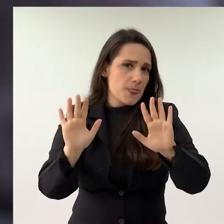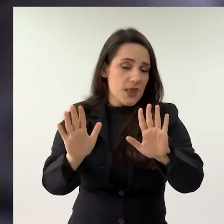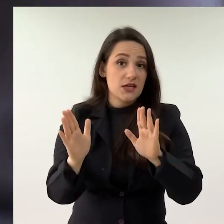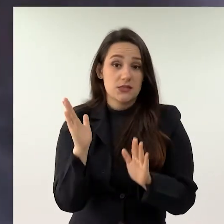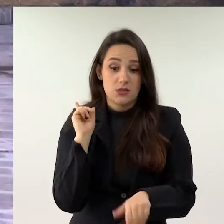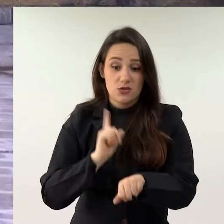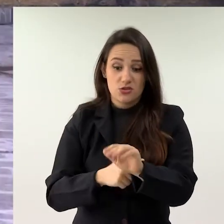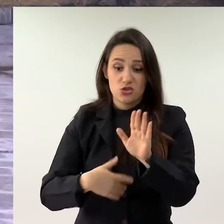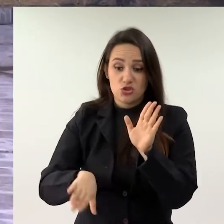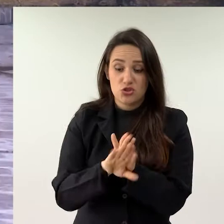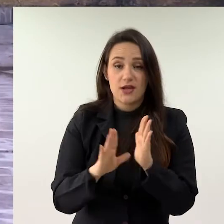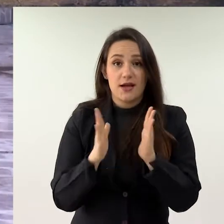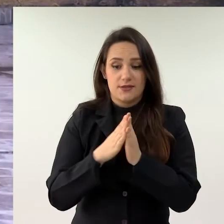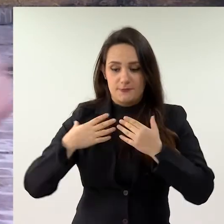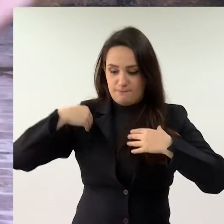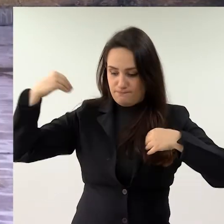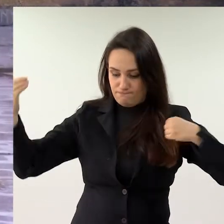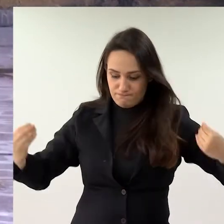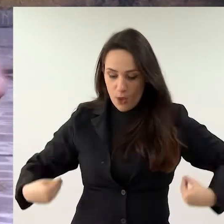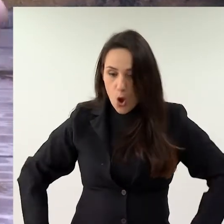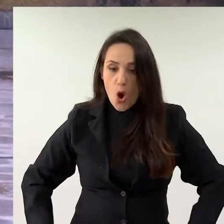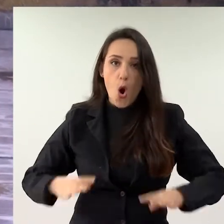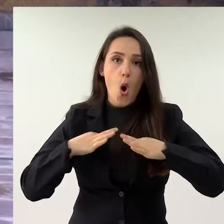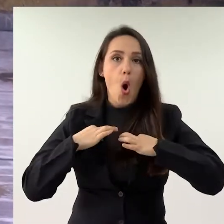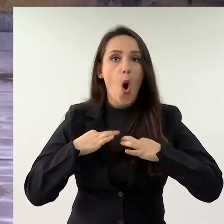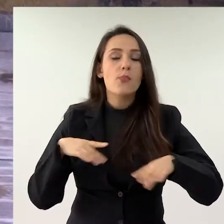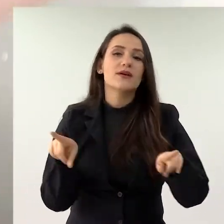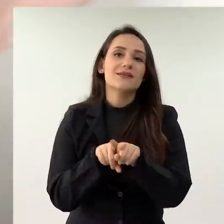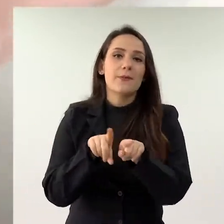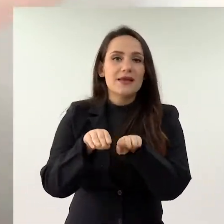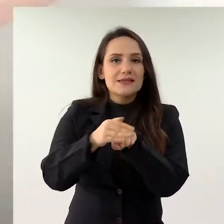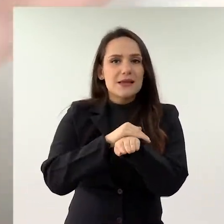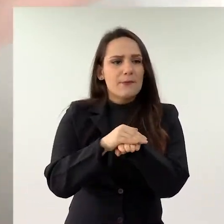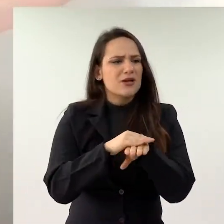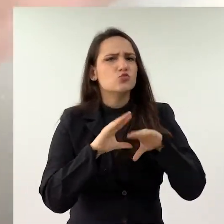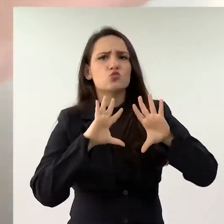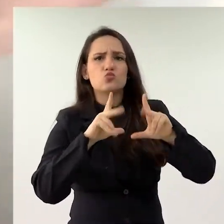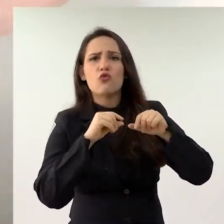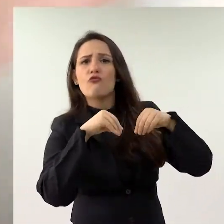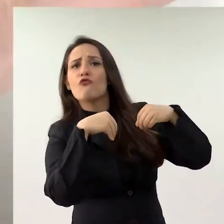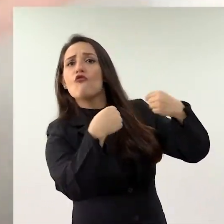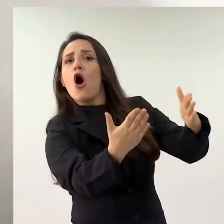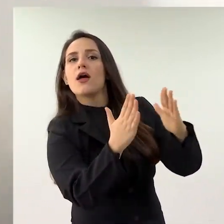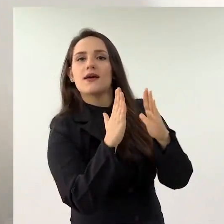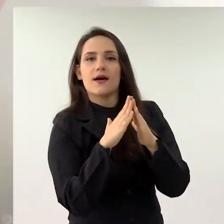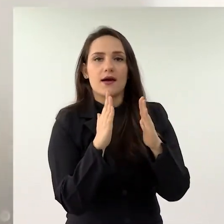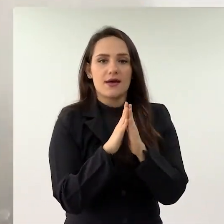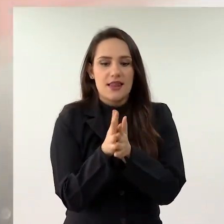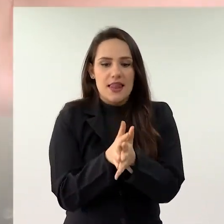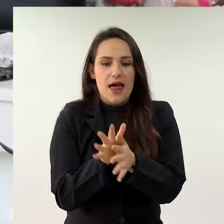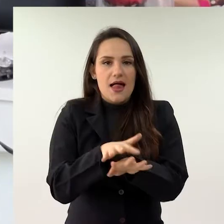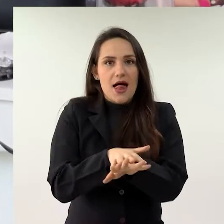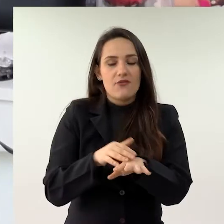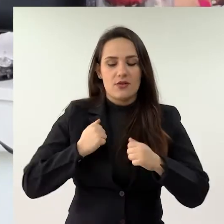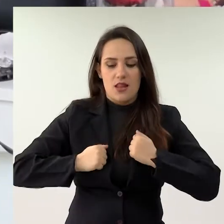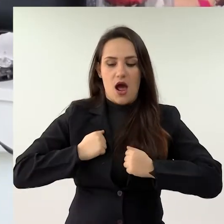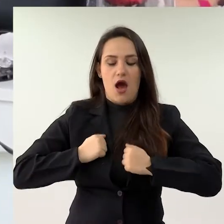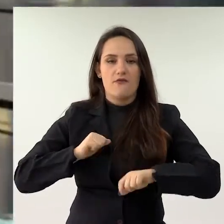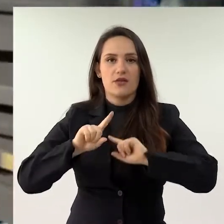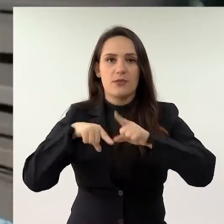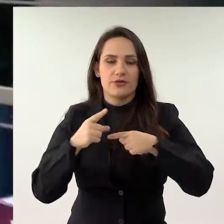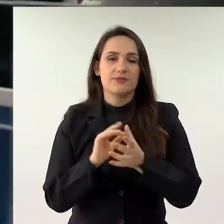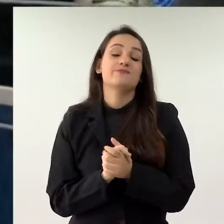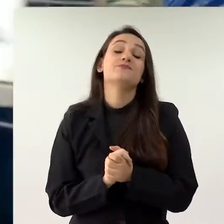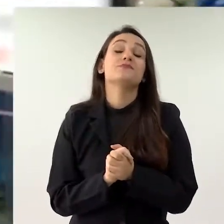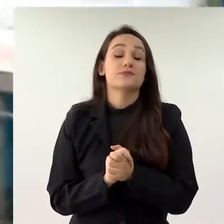sua máscara, e deixe os calçados do lado de fora. Higienize as mãos e tome banho. Siga as